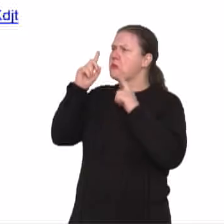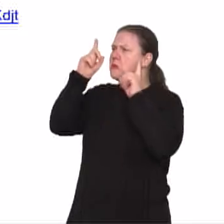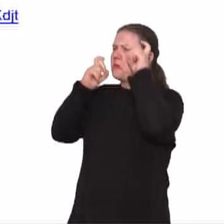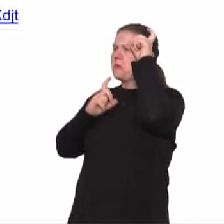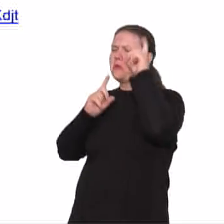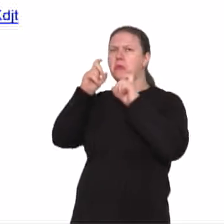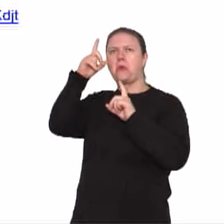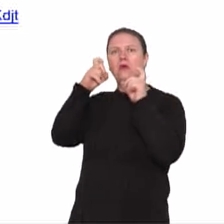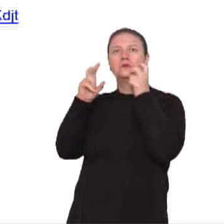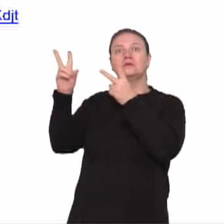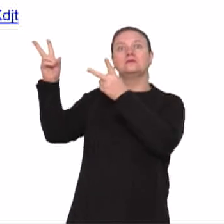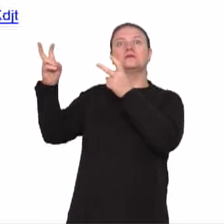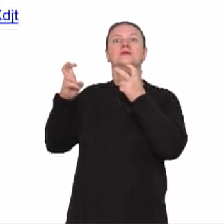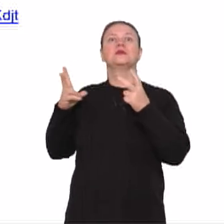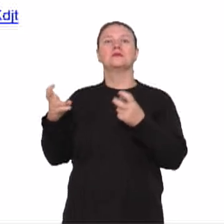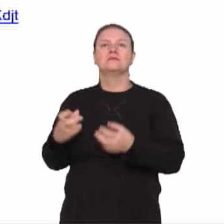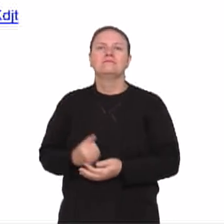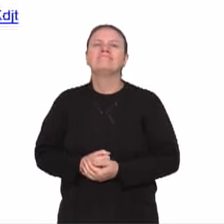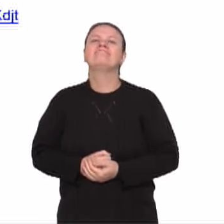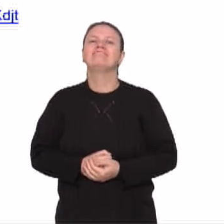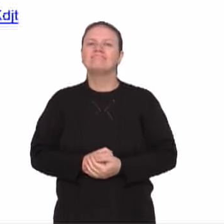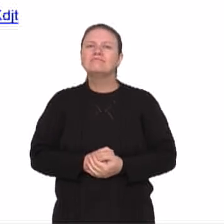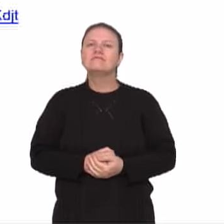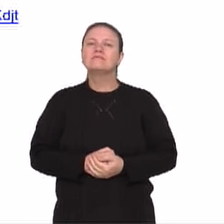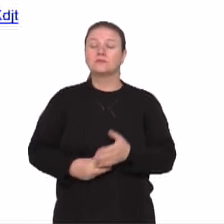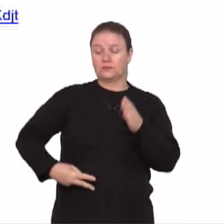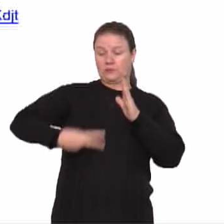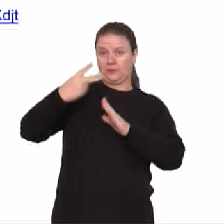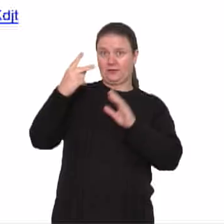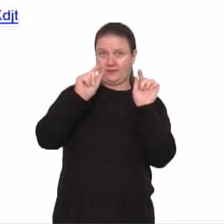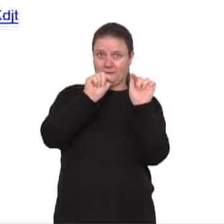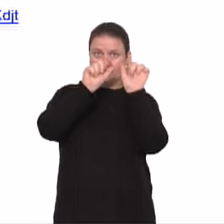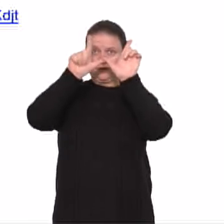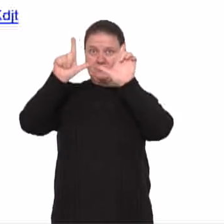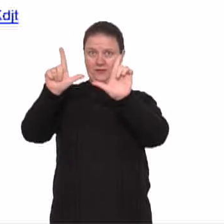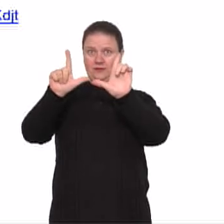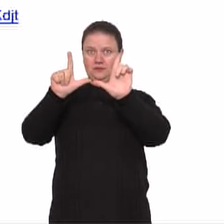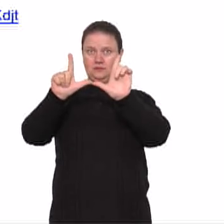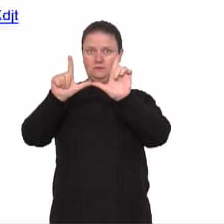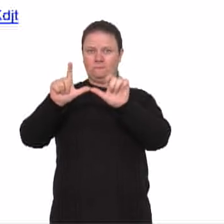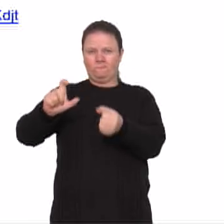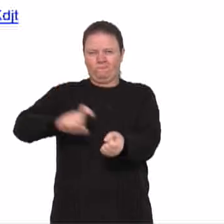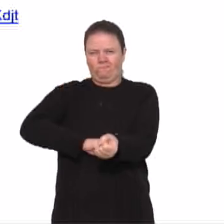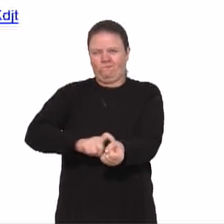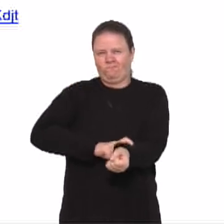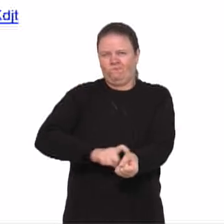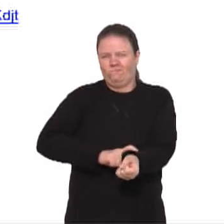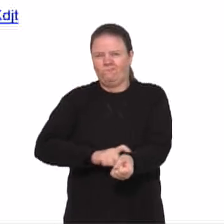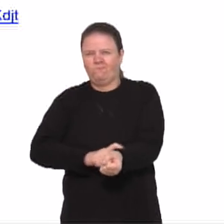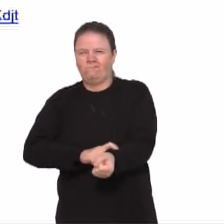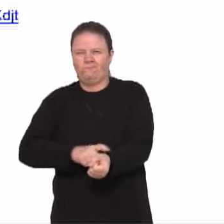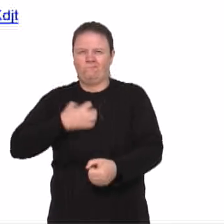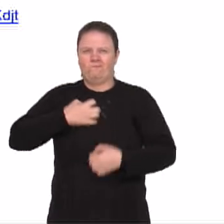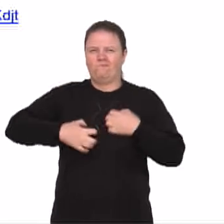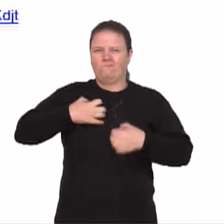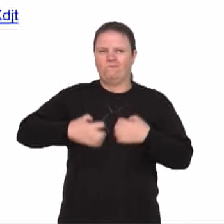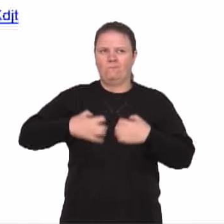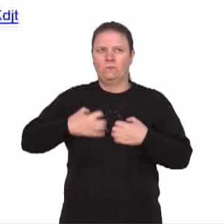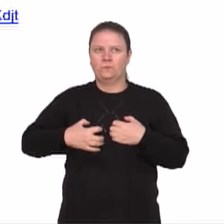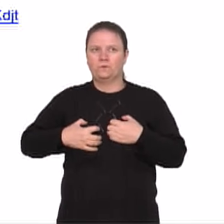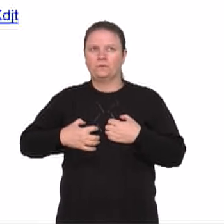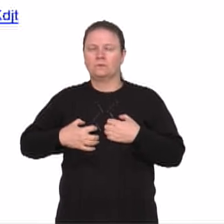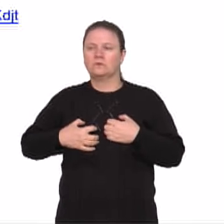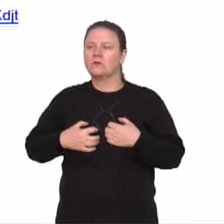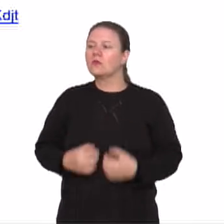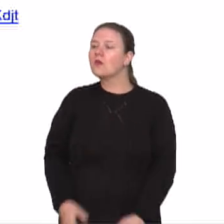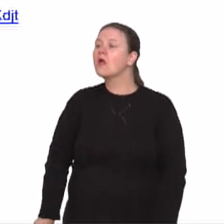que ela faz ali ao escutar isso. No segundo quadrinho a gente tem ela bastante irritada, como vocês podem ver, e ela diz